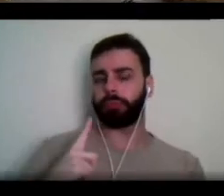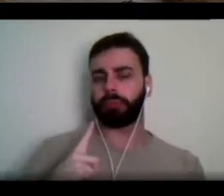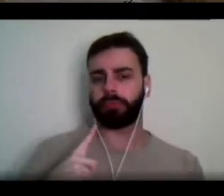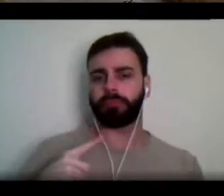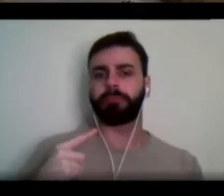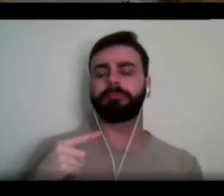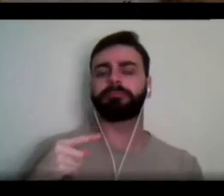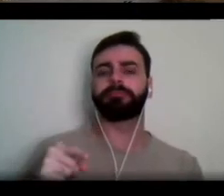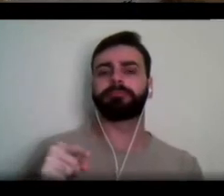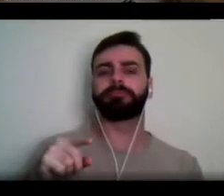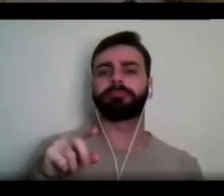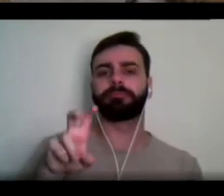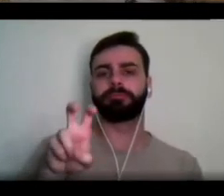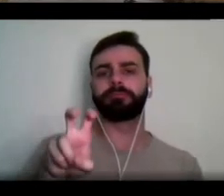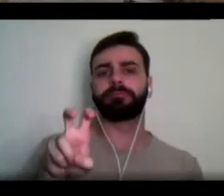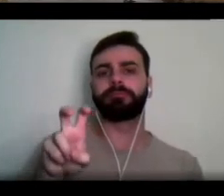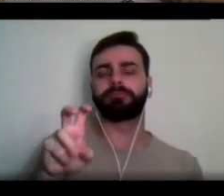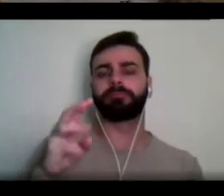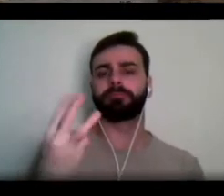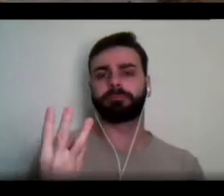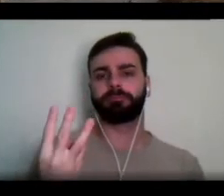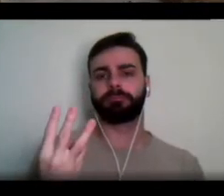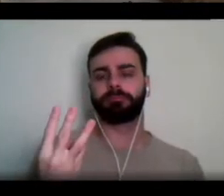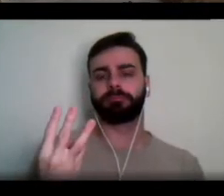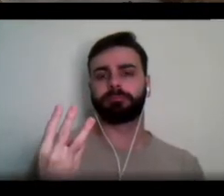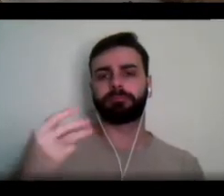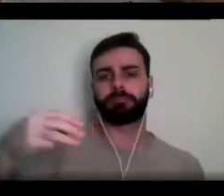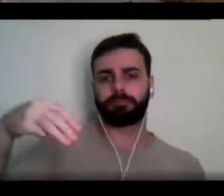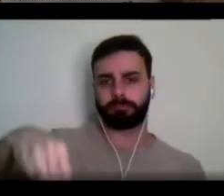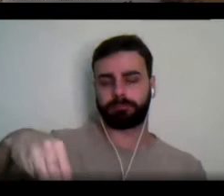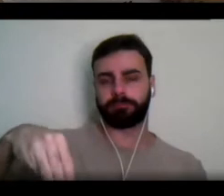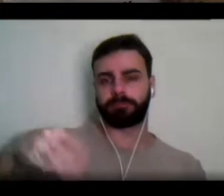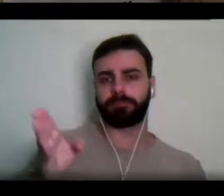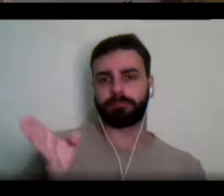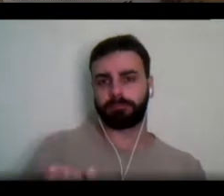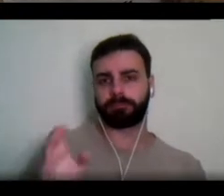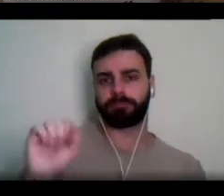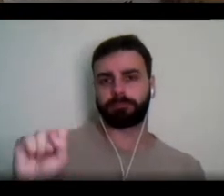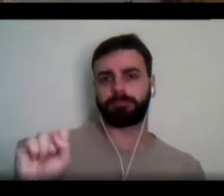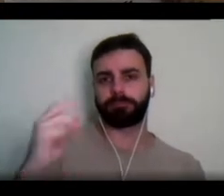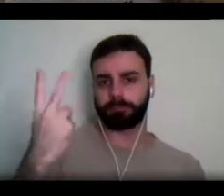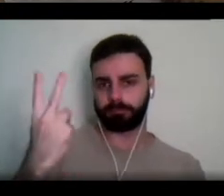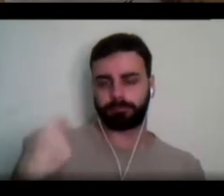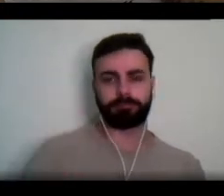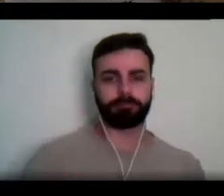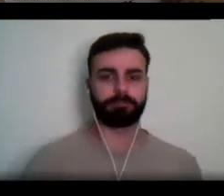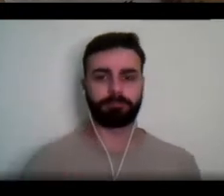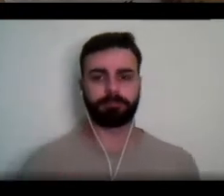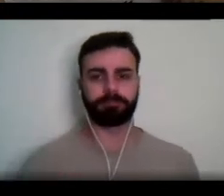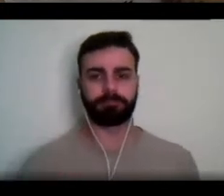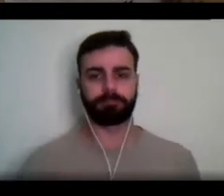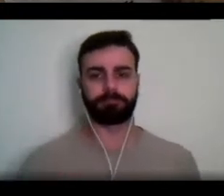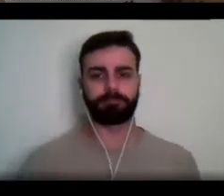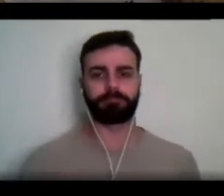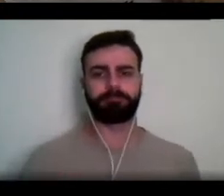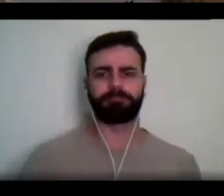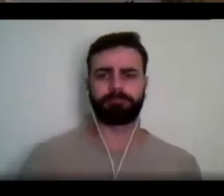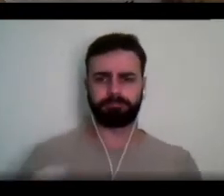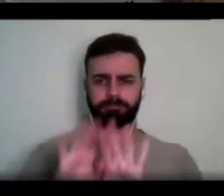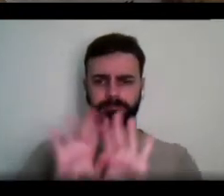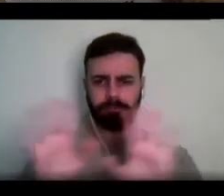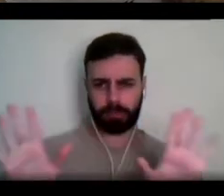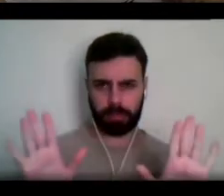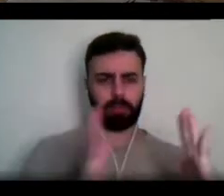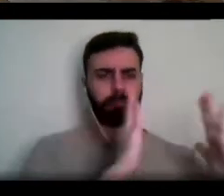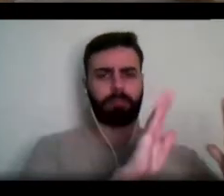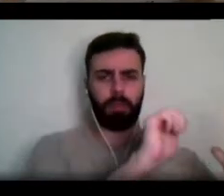de bem grande, menos 53 metros por